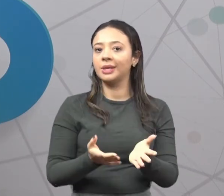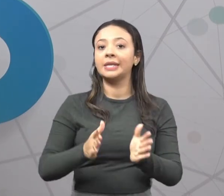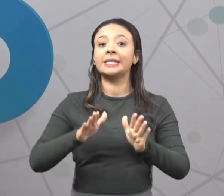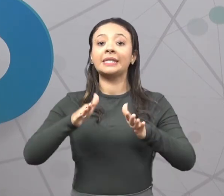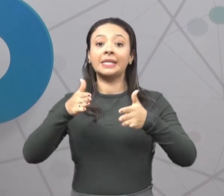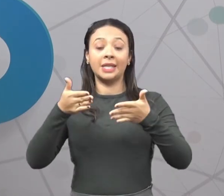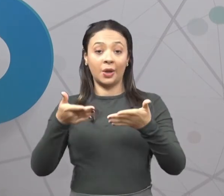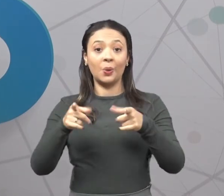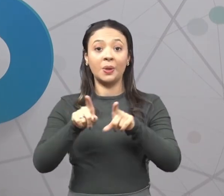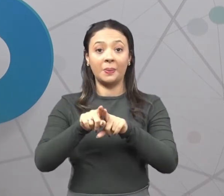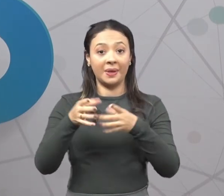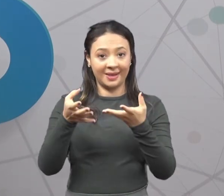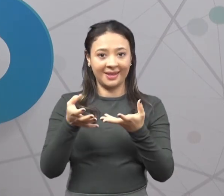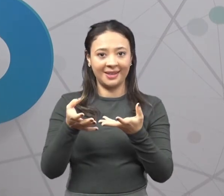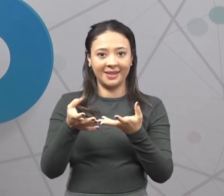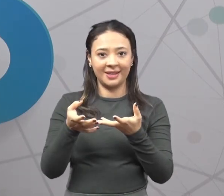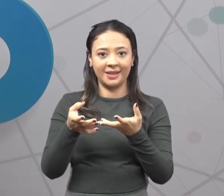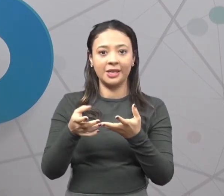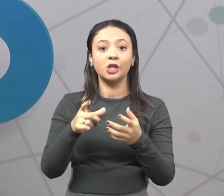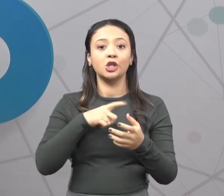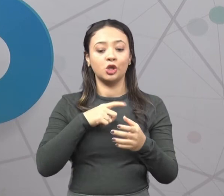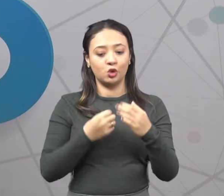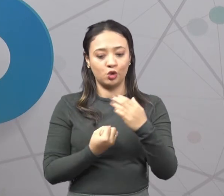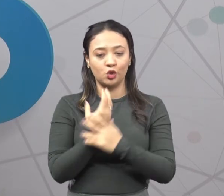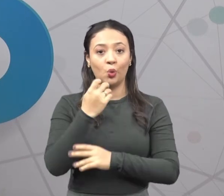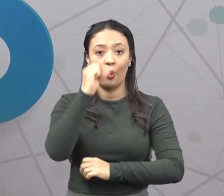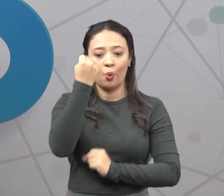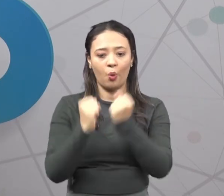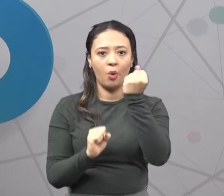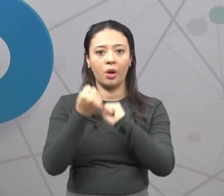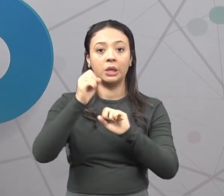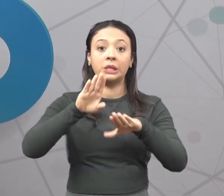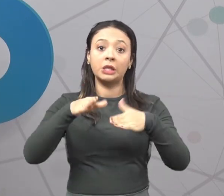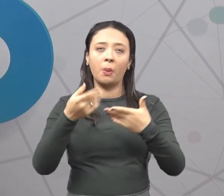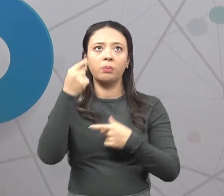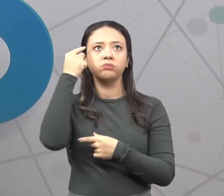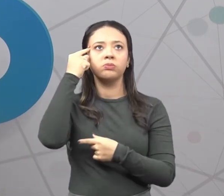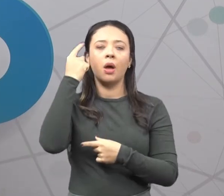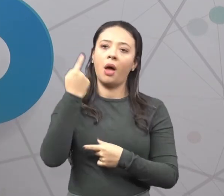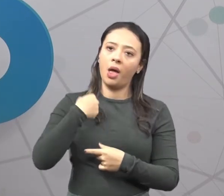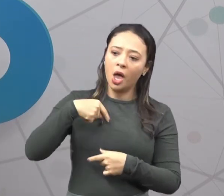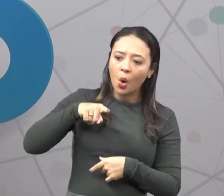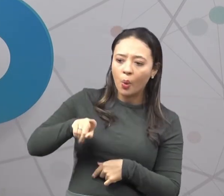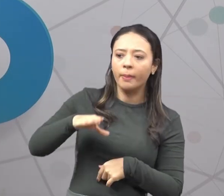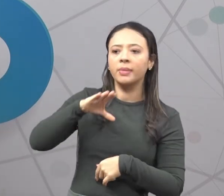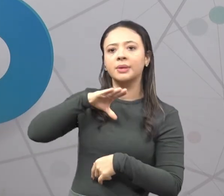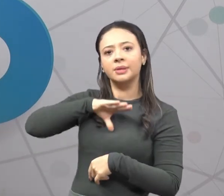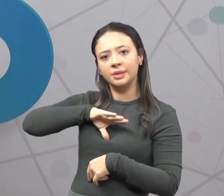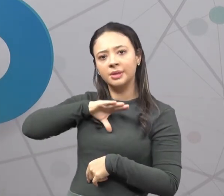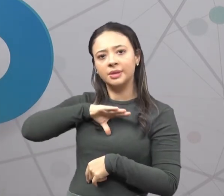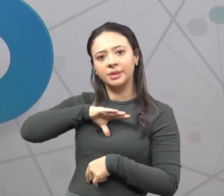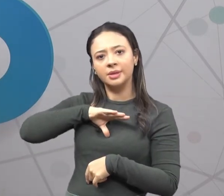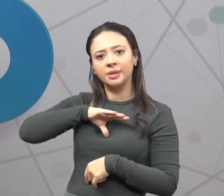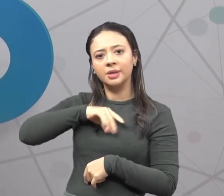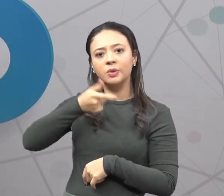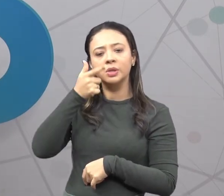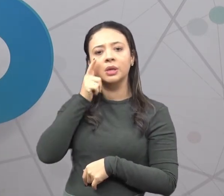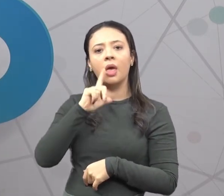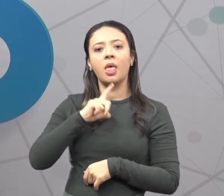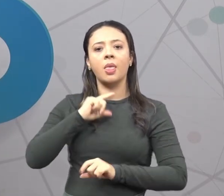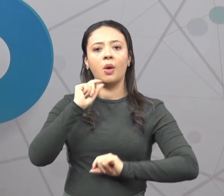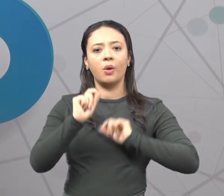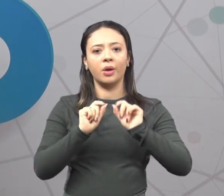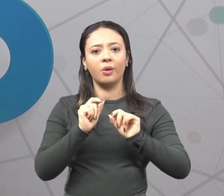crescendo, estava sendo implantada indústria. E aí eles pensavam, né, vou para a cidade, como eu já falei, para